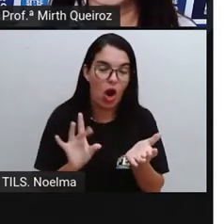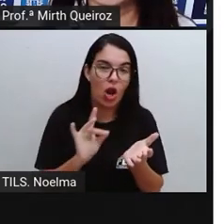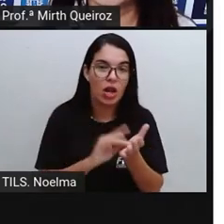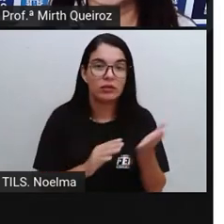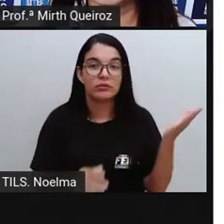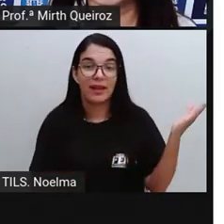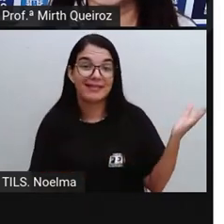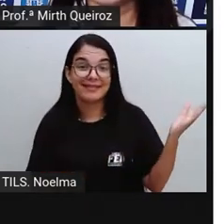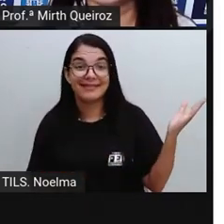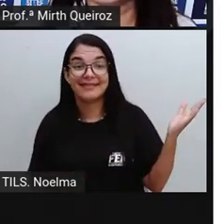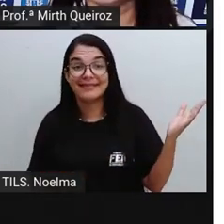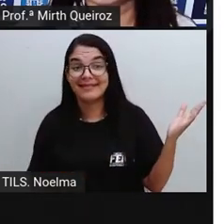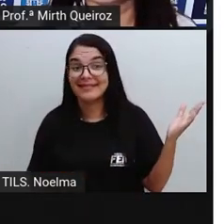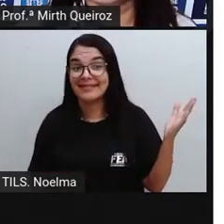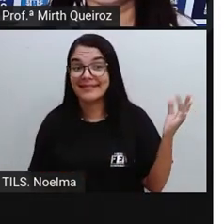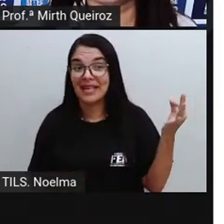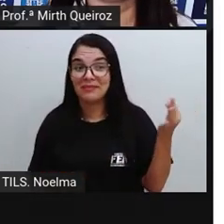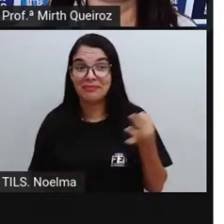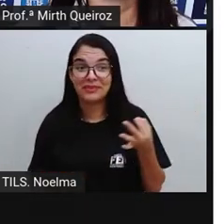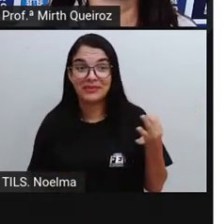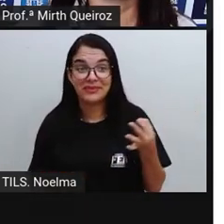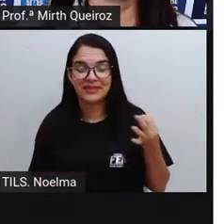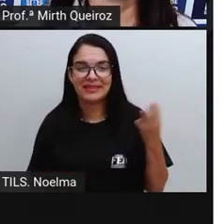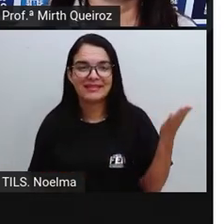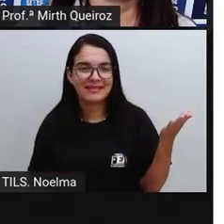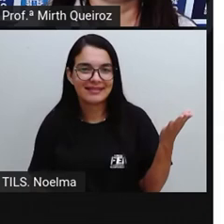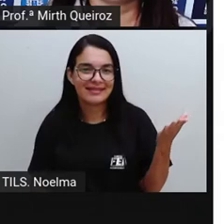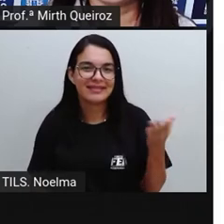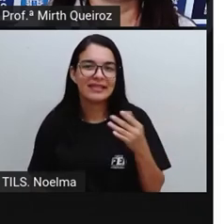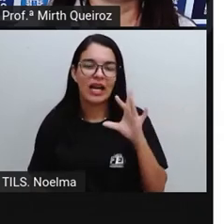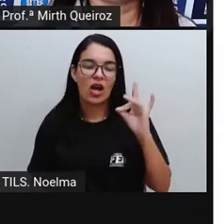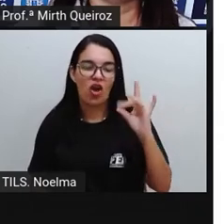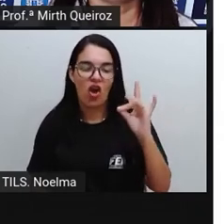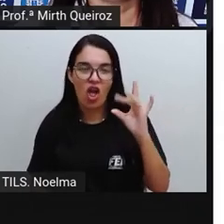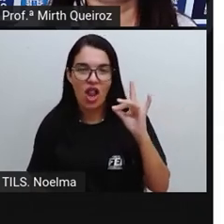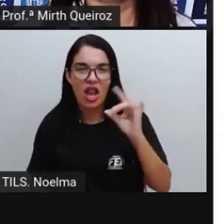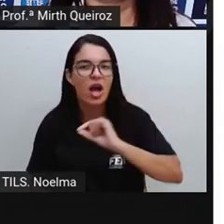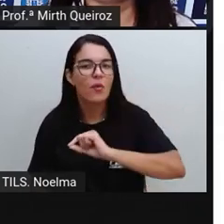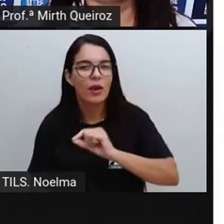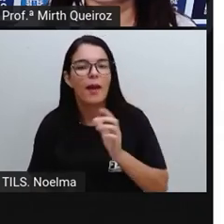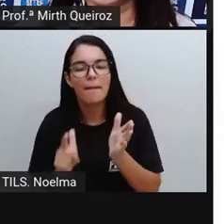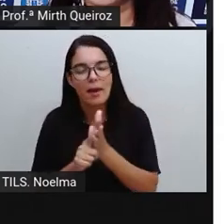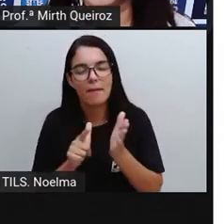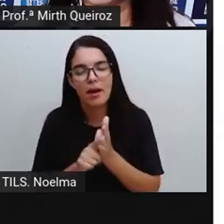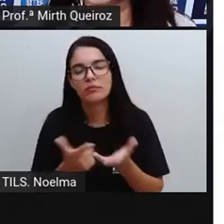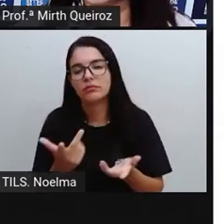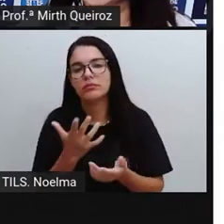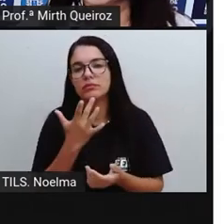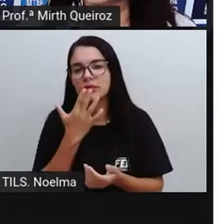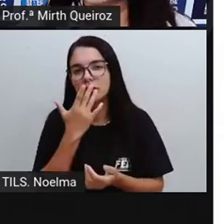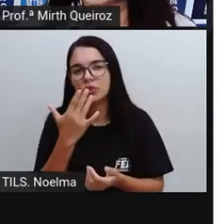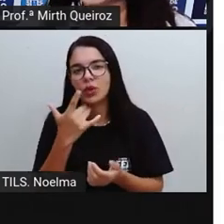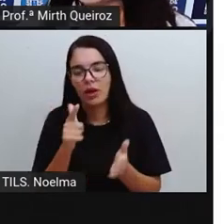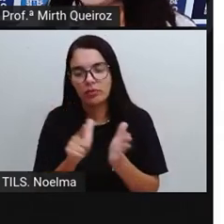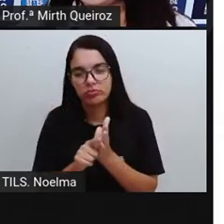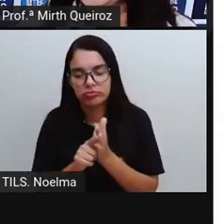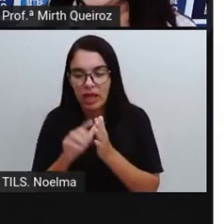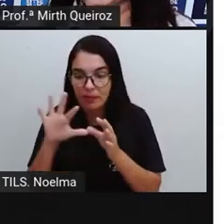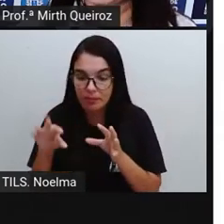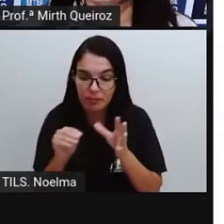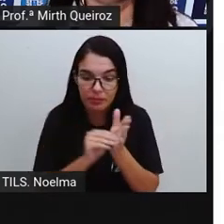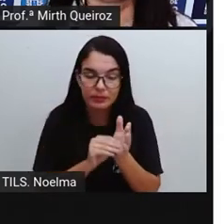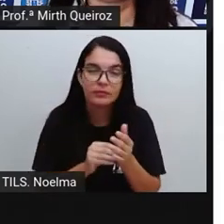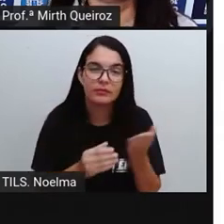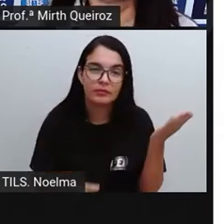forma geométrica aí que foi feita a partir da colagem, né? De algumas figuras geométricas feitas com folha de